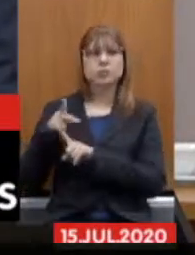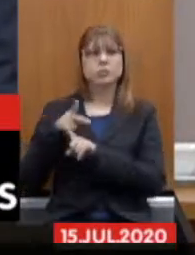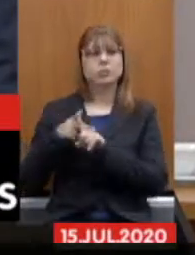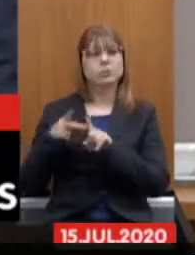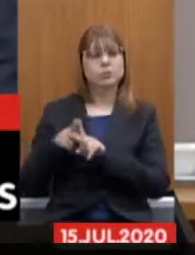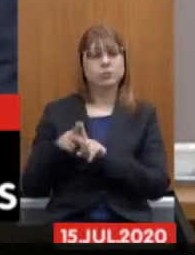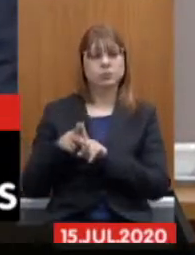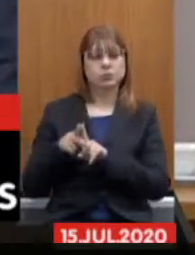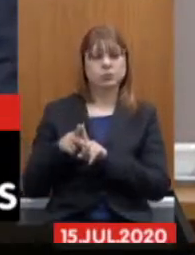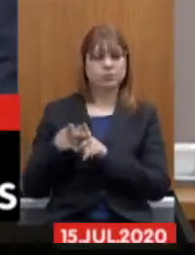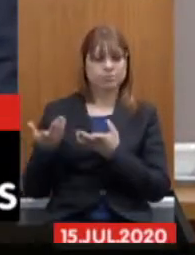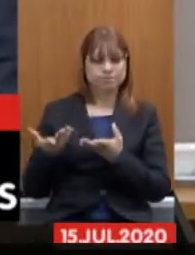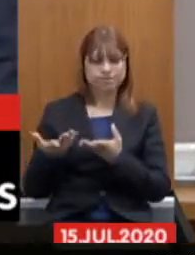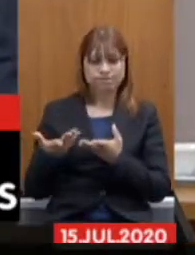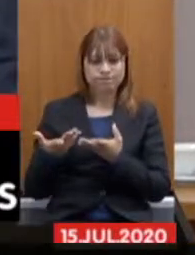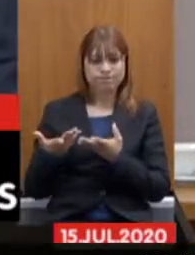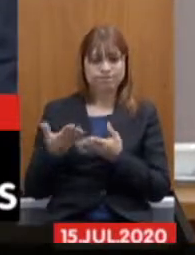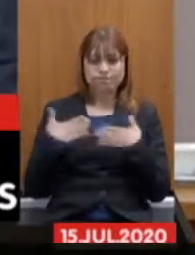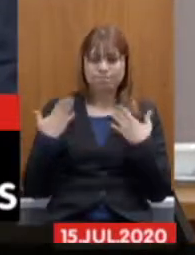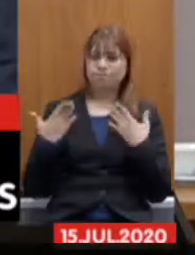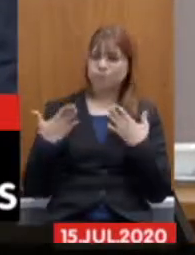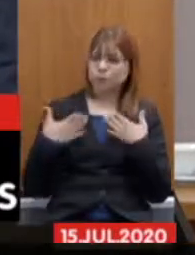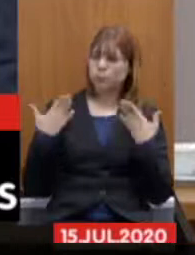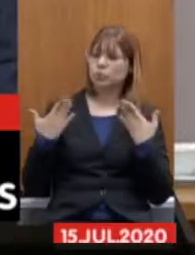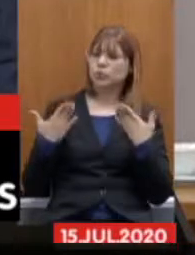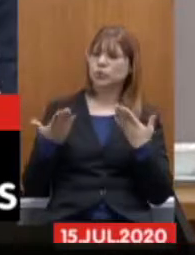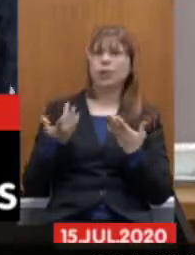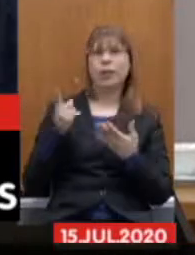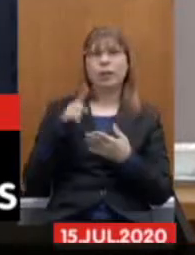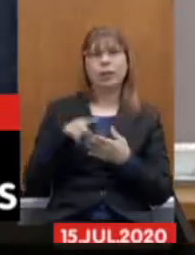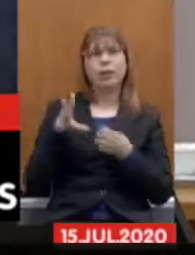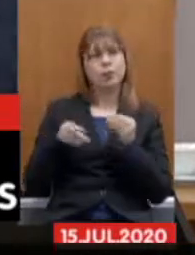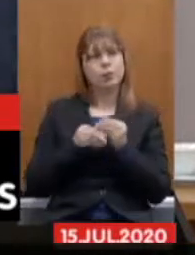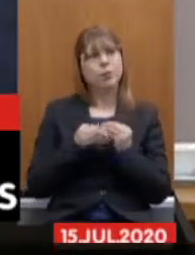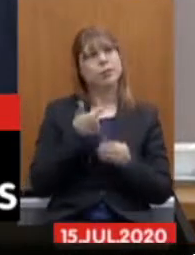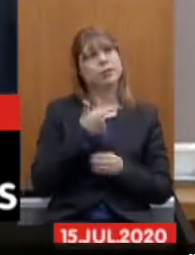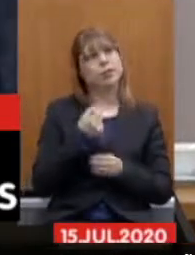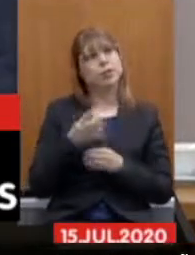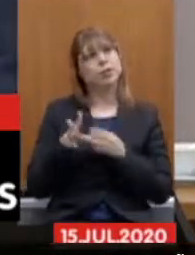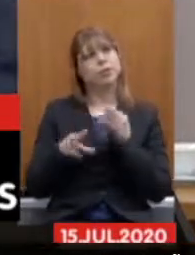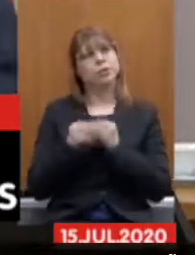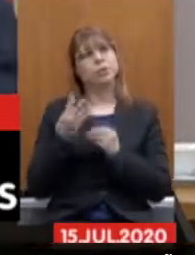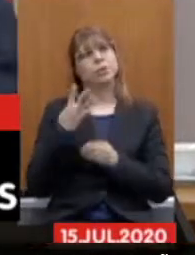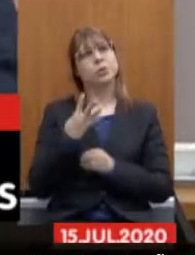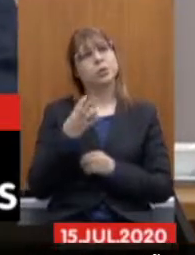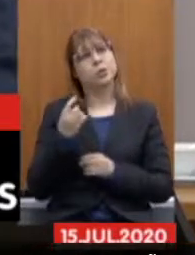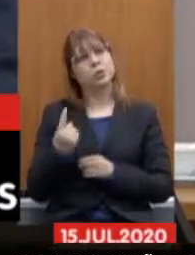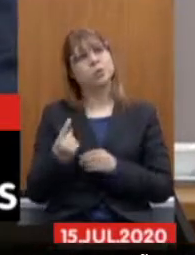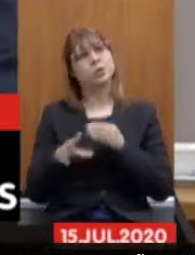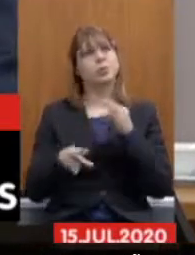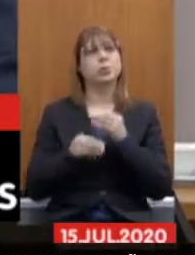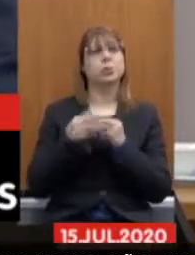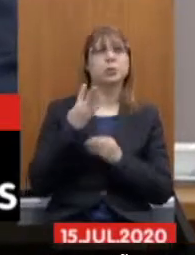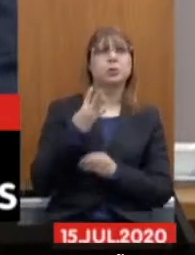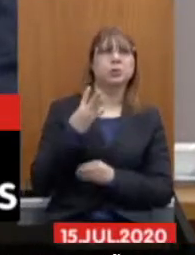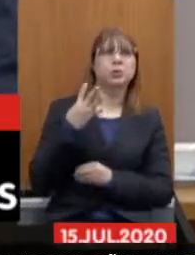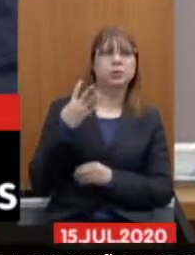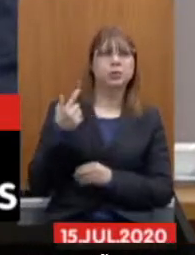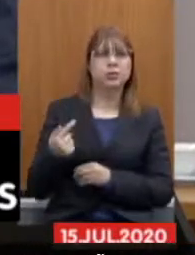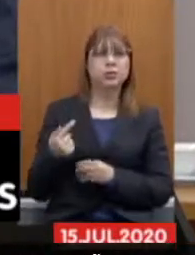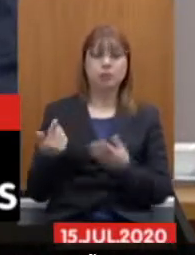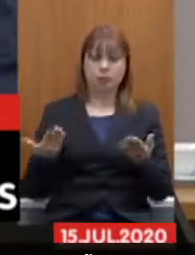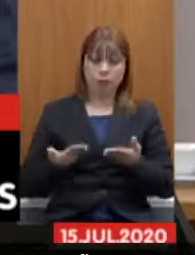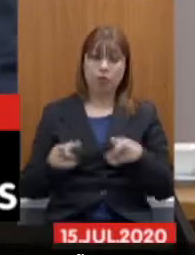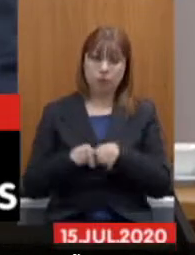mim pessoalmente me pegou na reforma na emenda 20 a emenda 41 a emenda 47 pois bem e agora